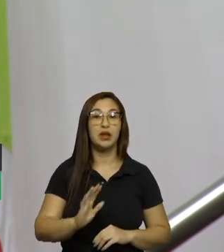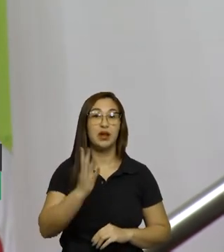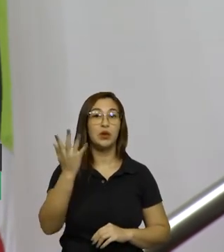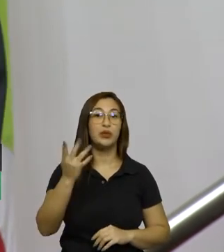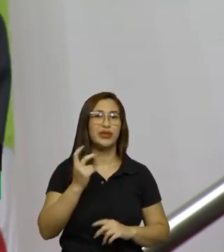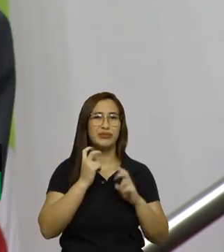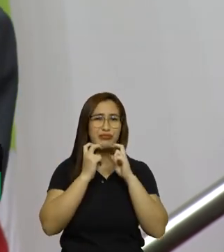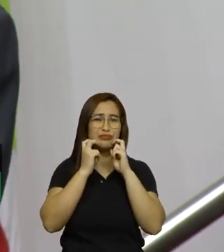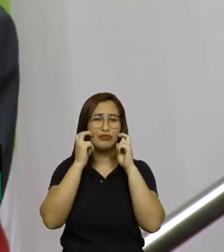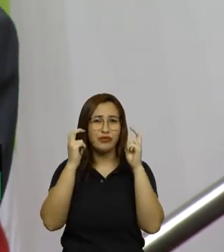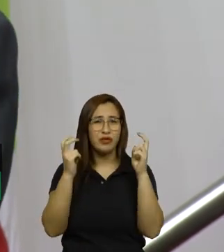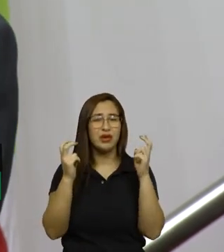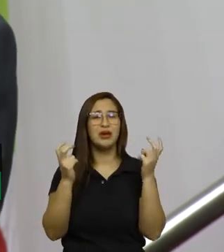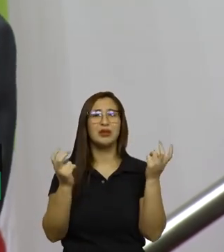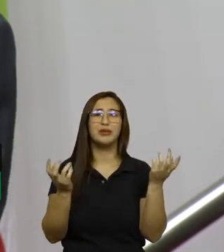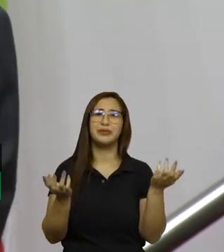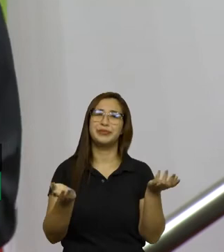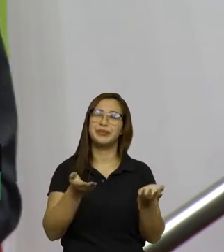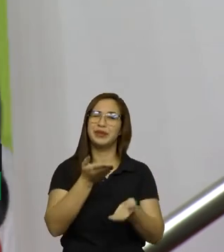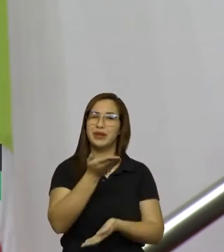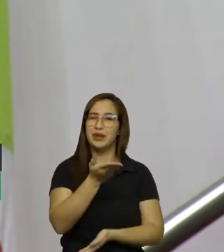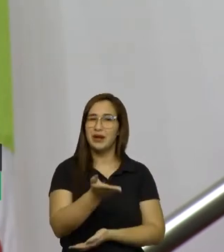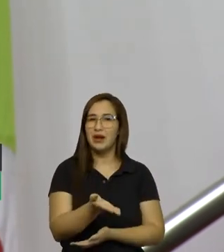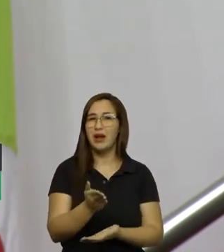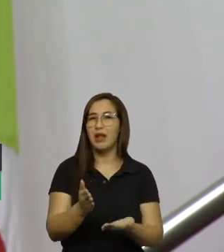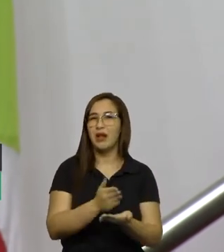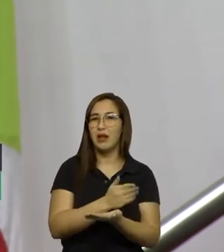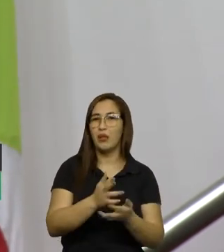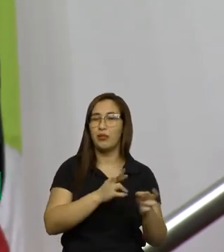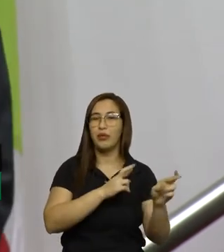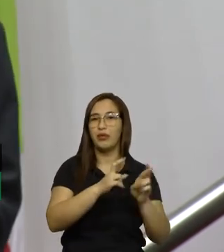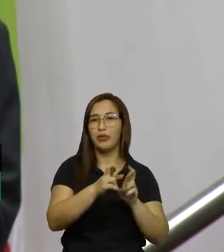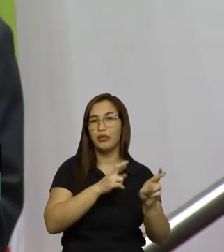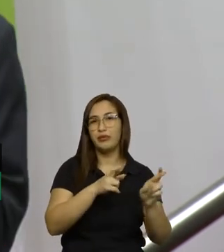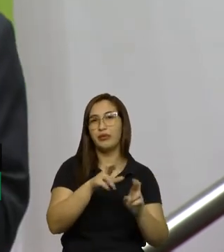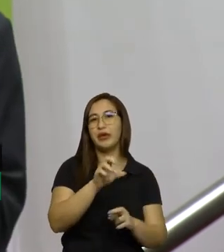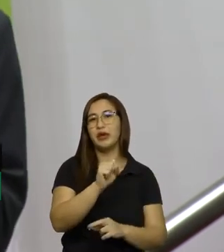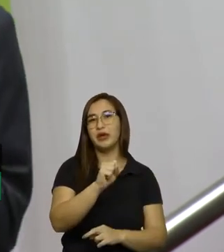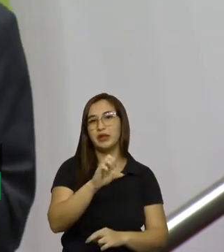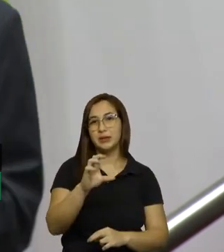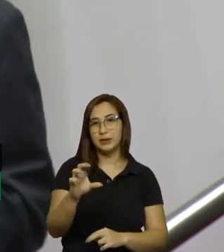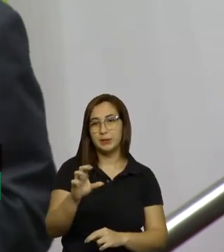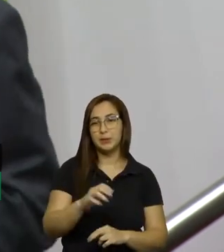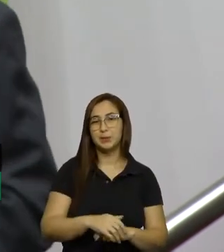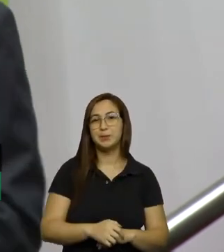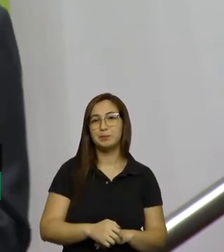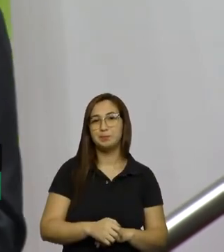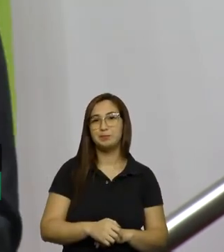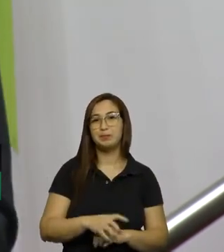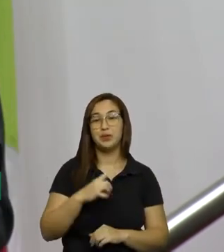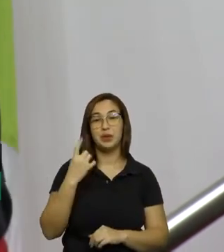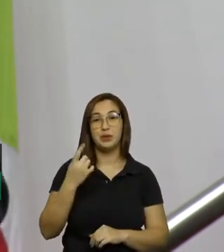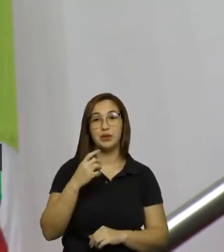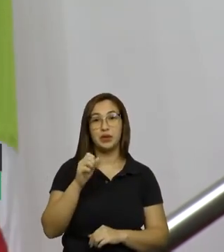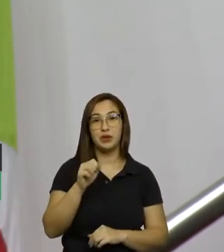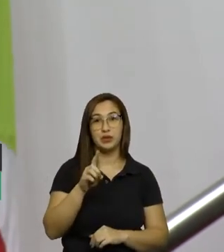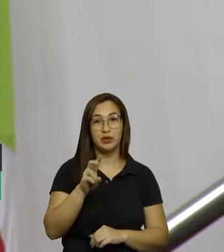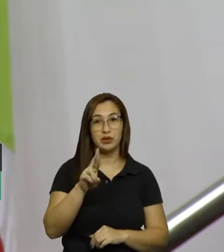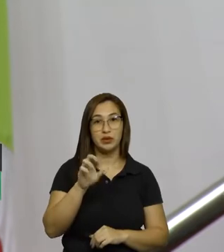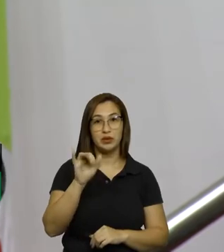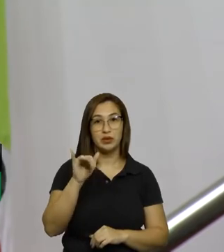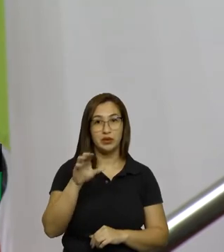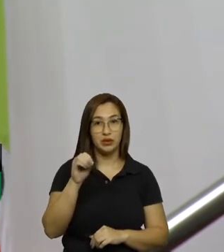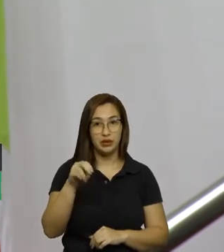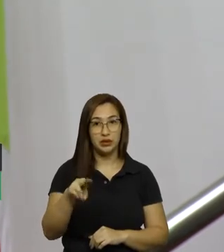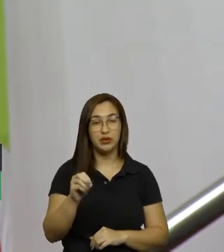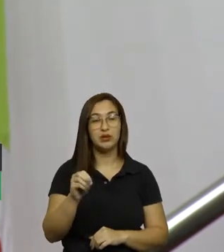se encontra algumas rodovias catarinenses. O deputado Adriano até citou aqui também anteriormente, mas